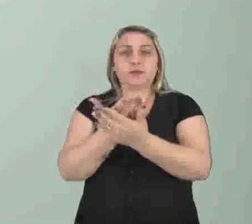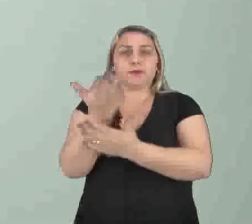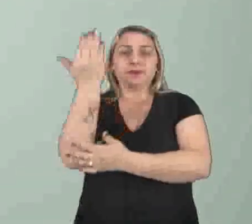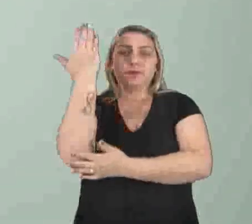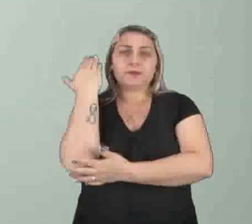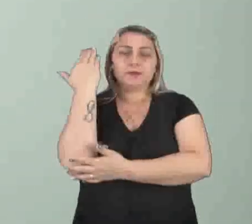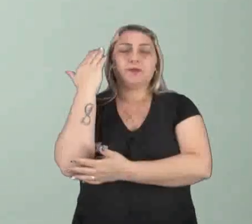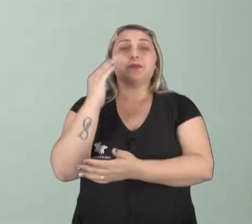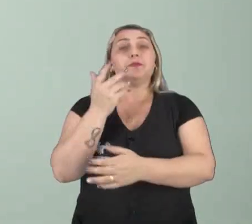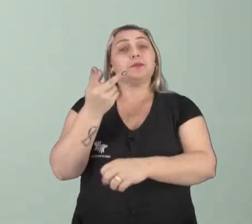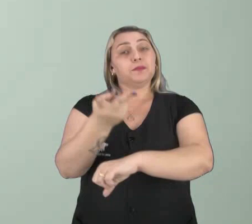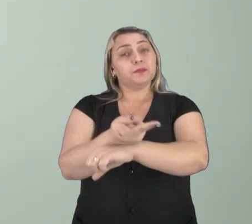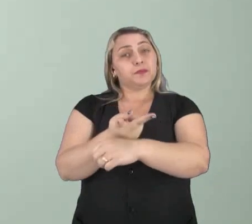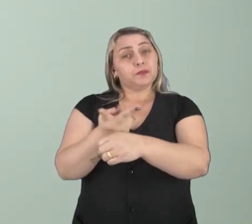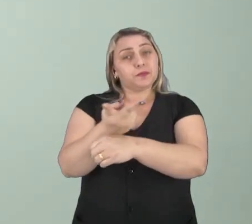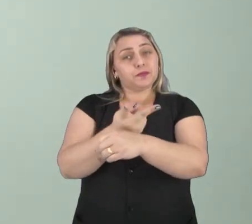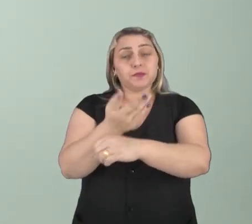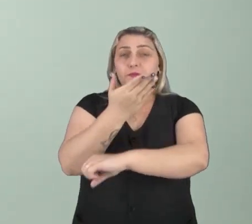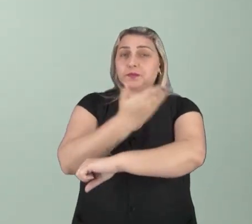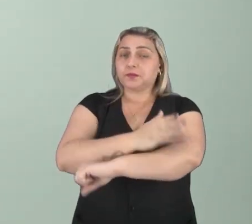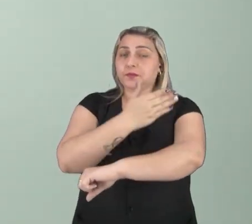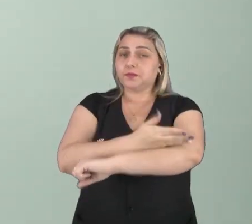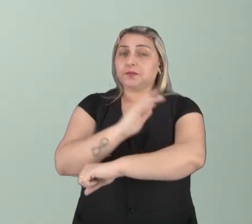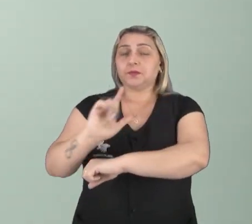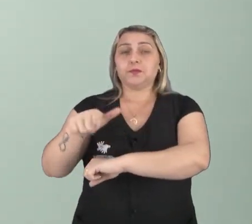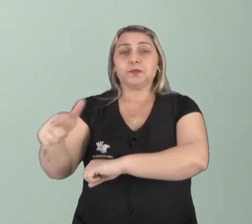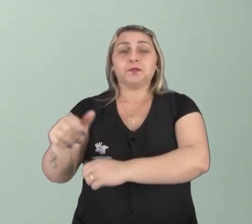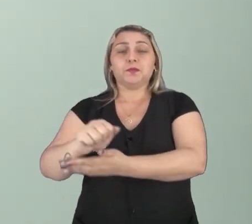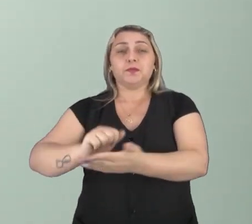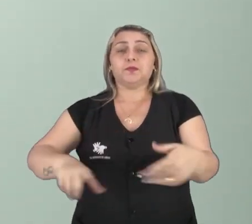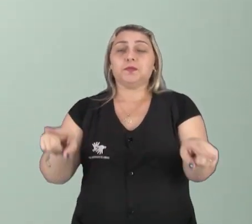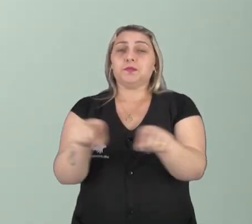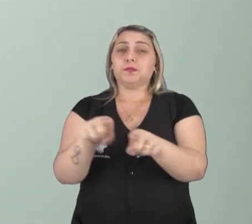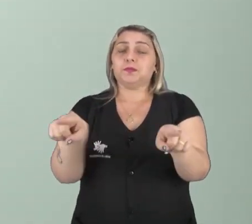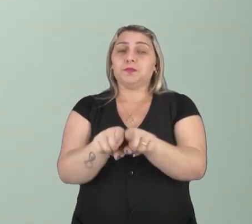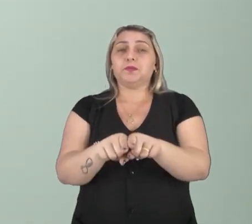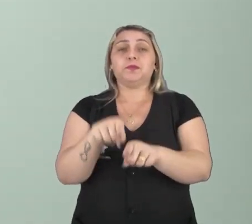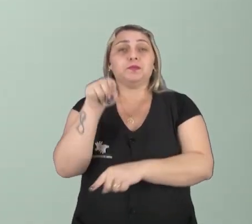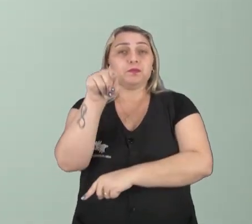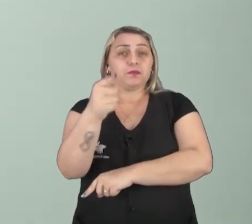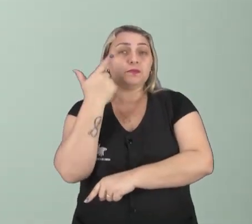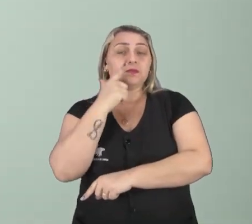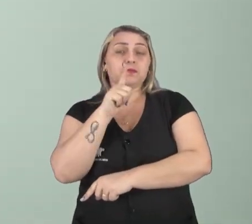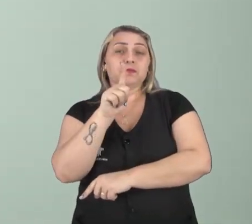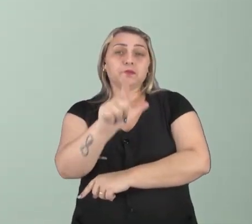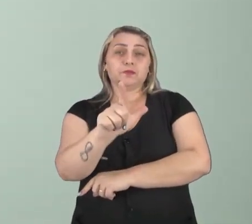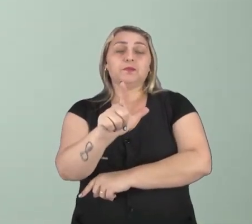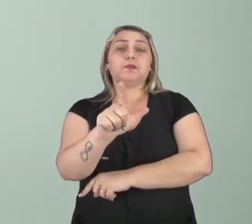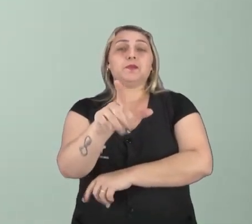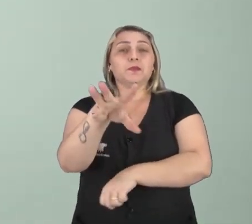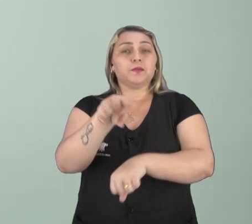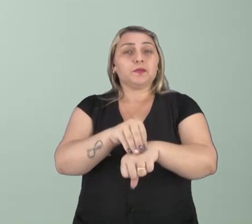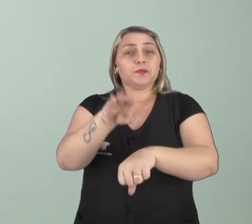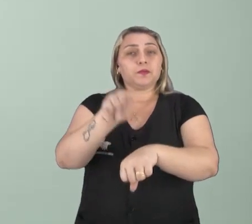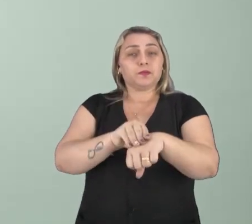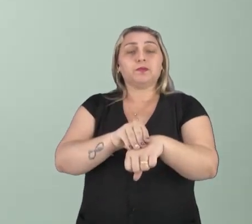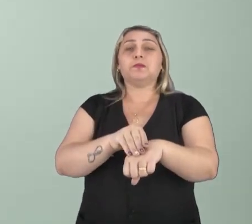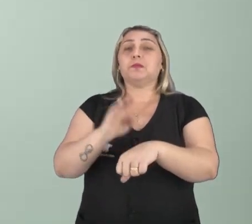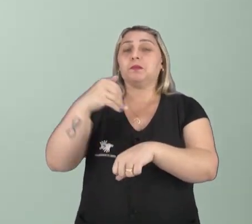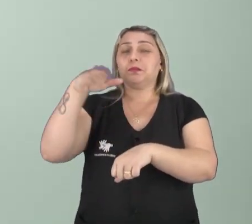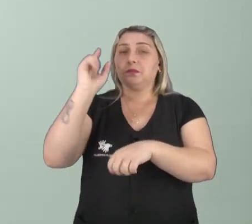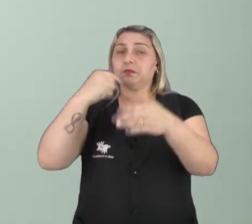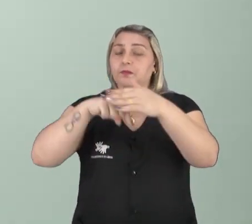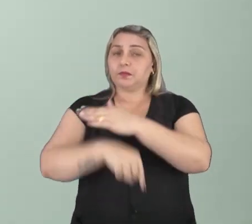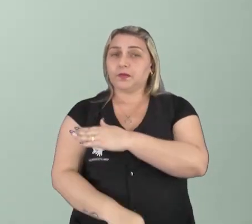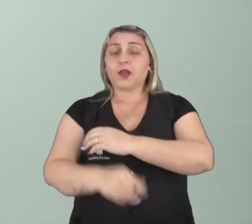tá? Procure exercitar as outras atividades também, para que você consiga assimilar, tá certo? Porque o treino